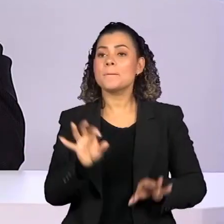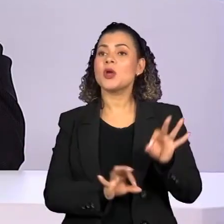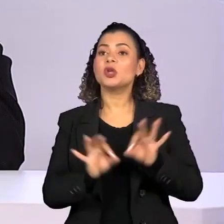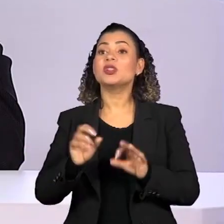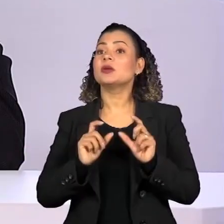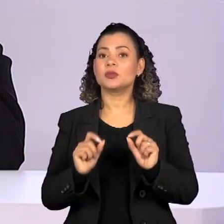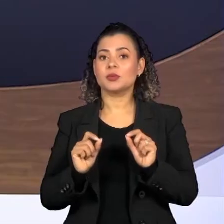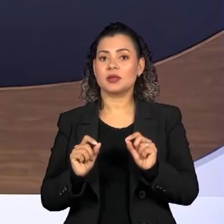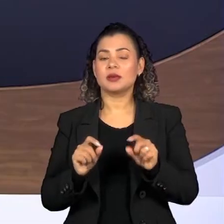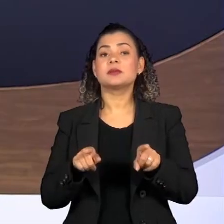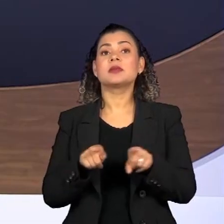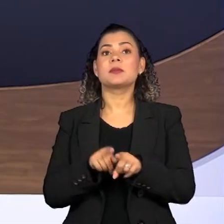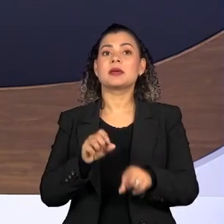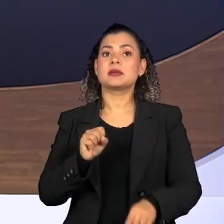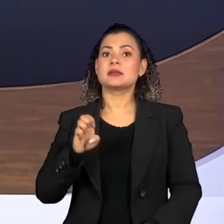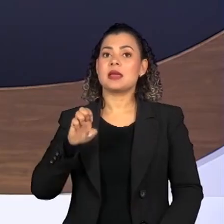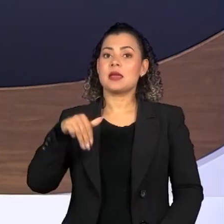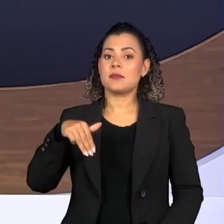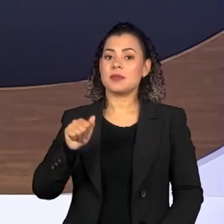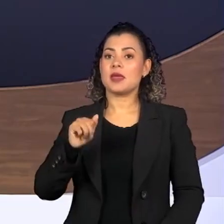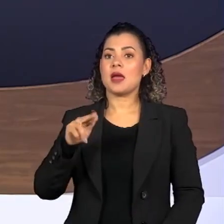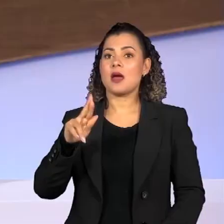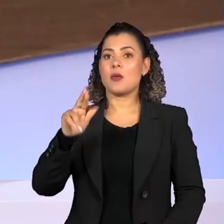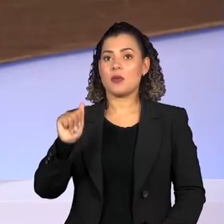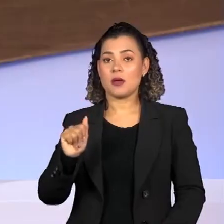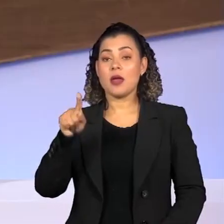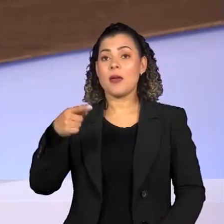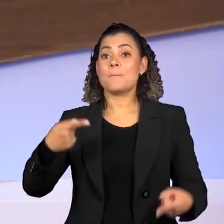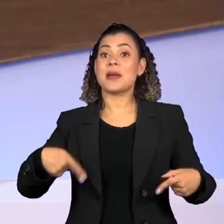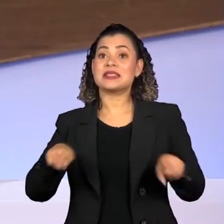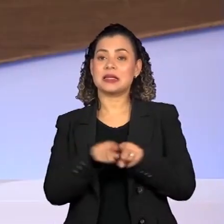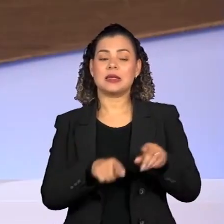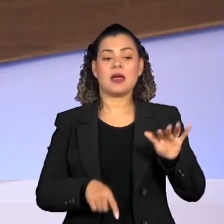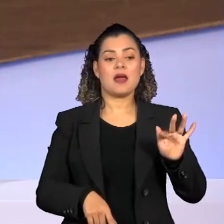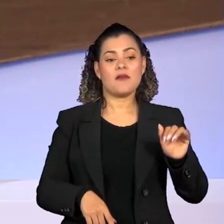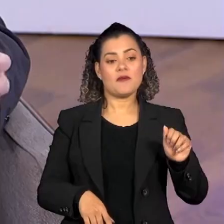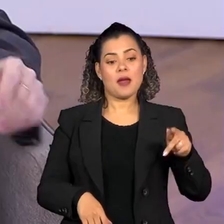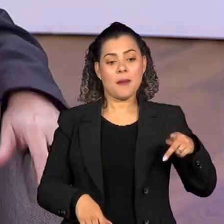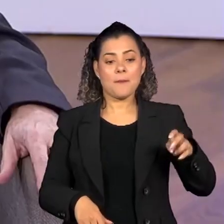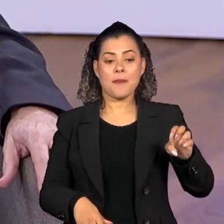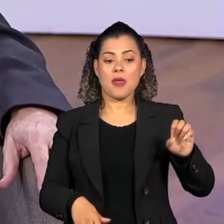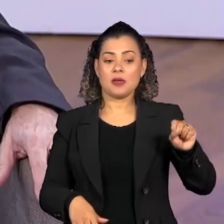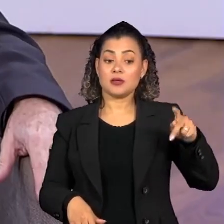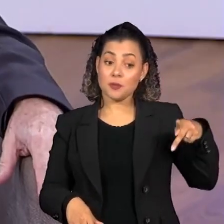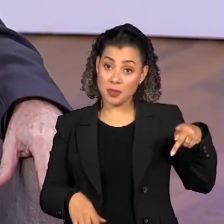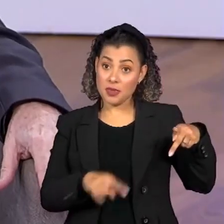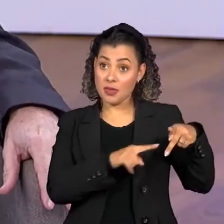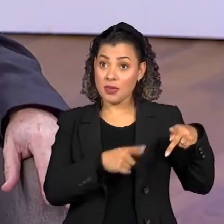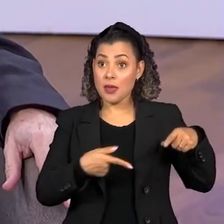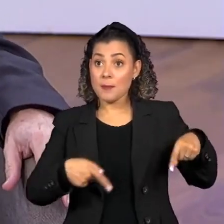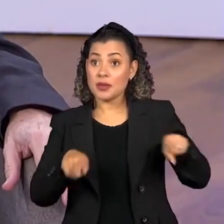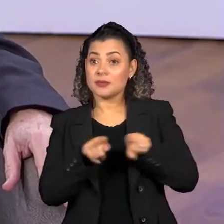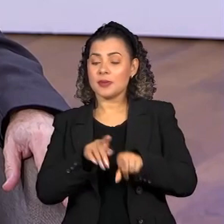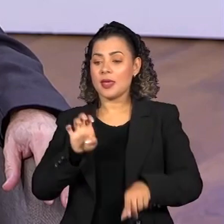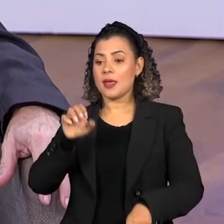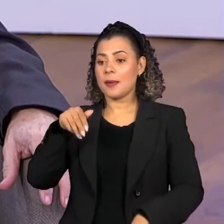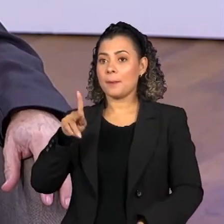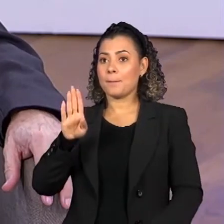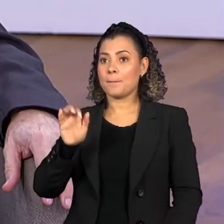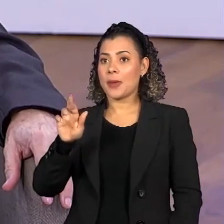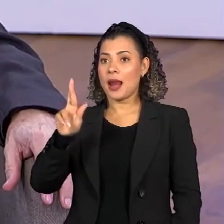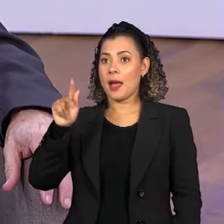semear que é uma parceria da Fapesp com Embrapa